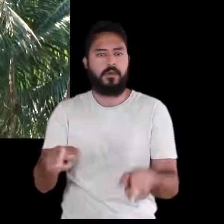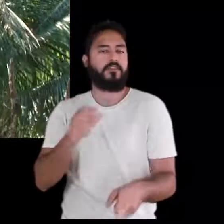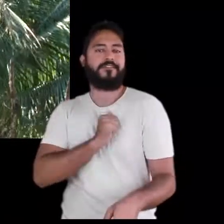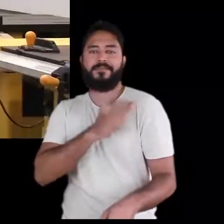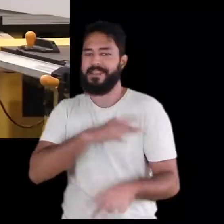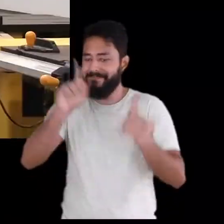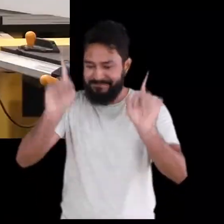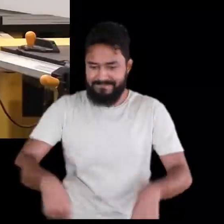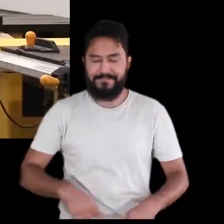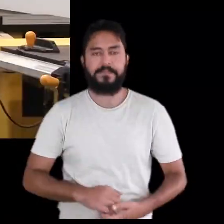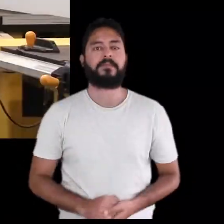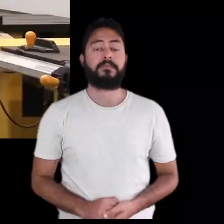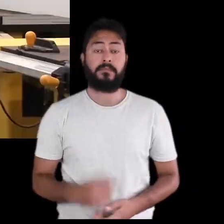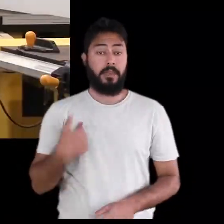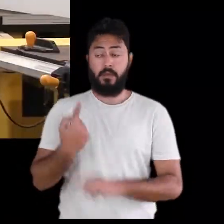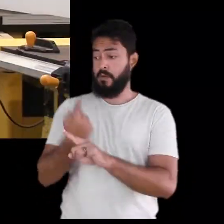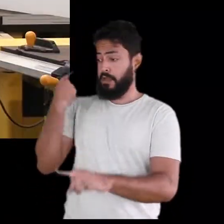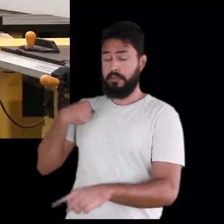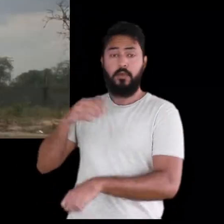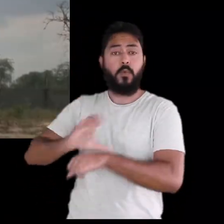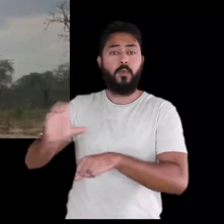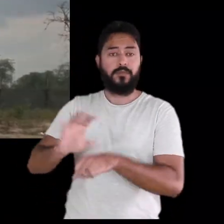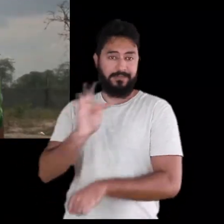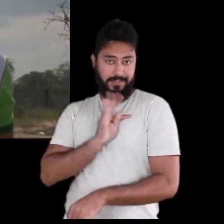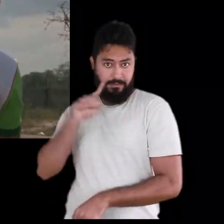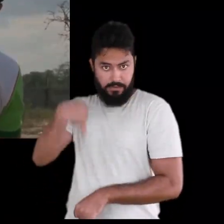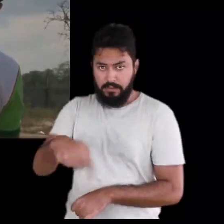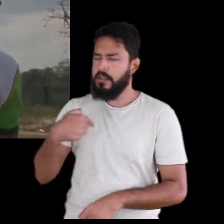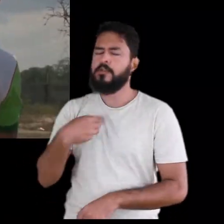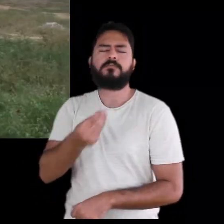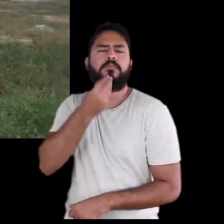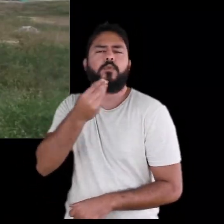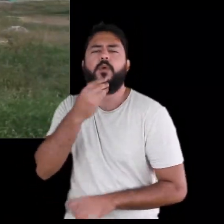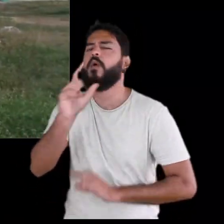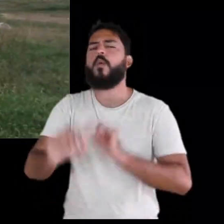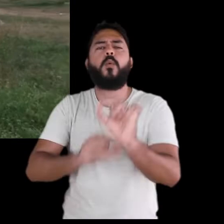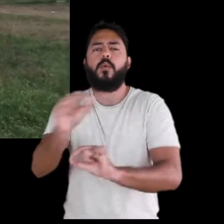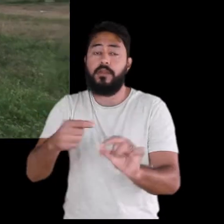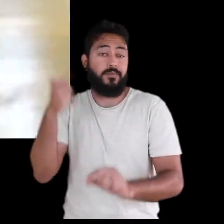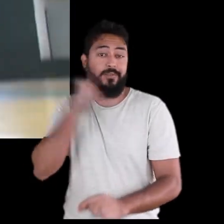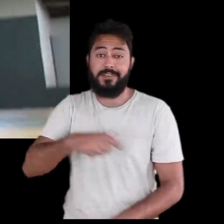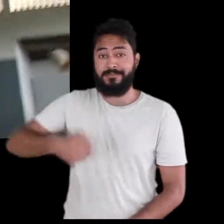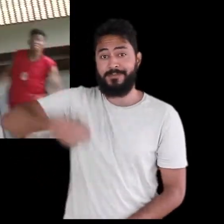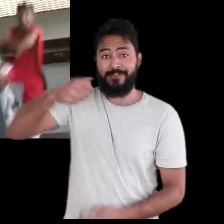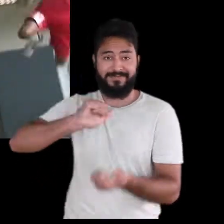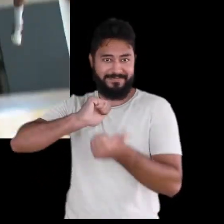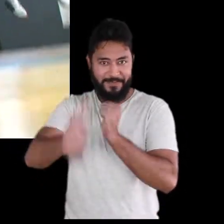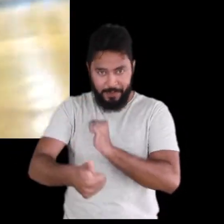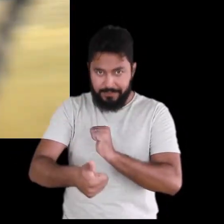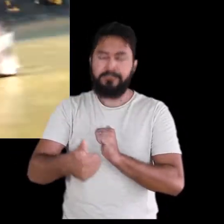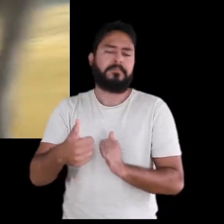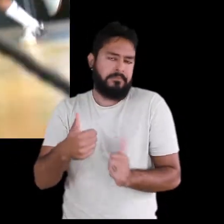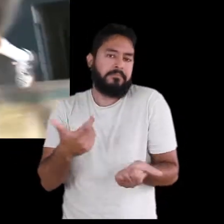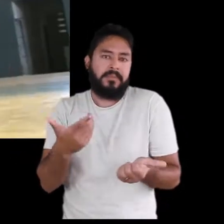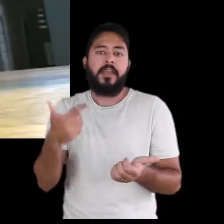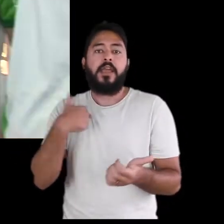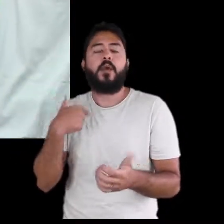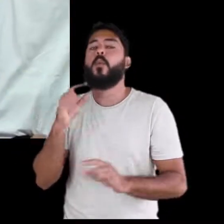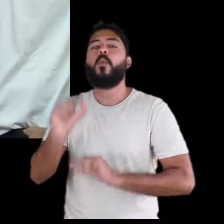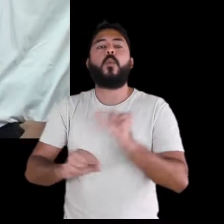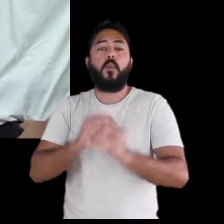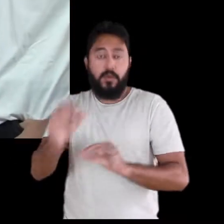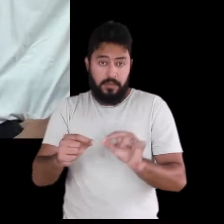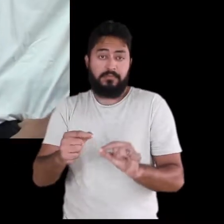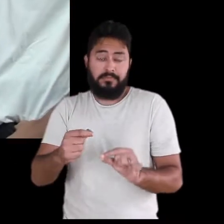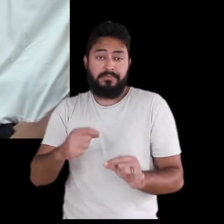é quando eu fiz o curso técnico aqui e vou oportunidade de receber bolsa atleta né eu fui